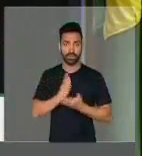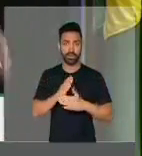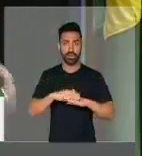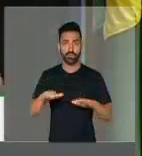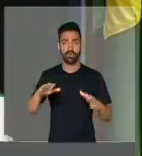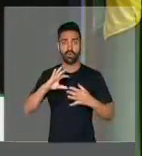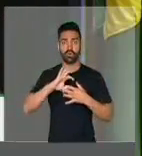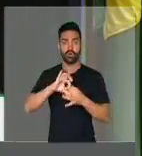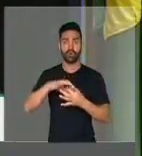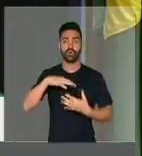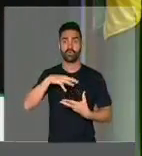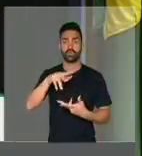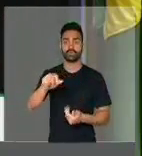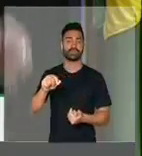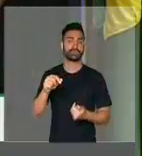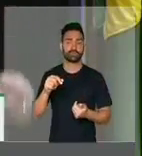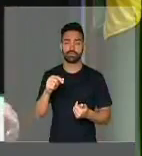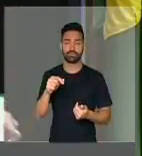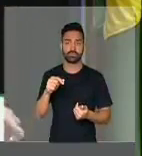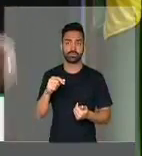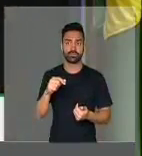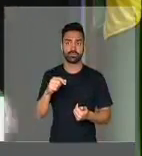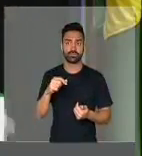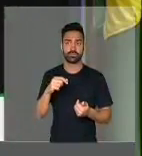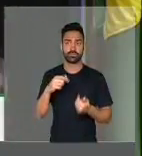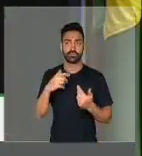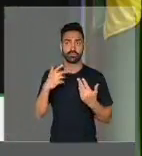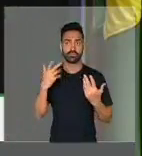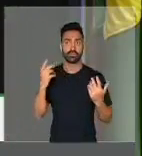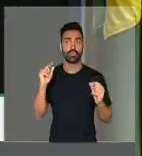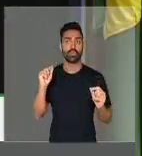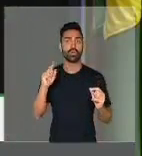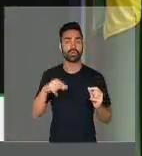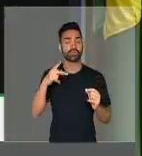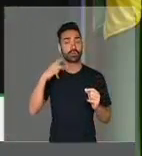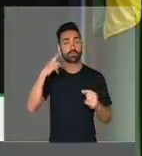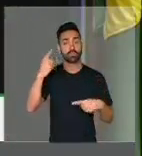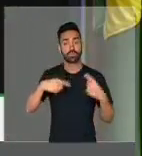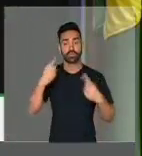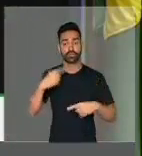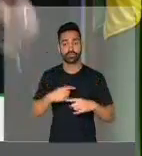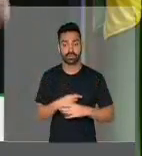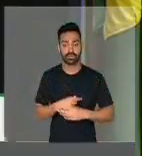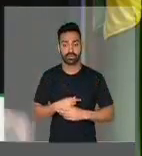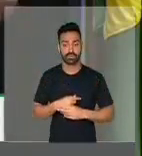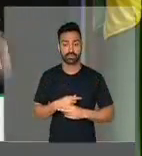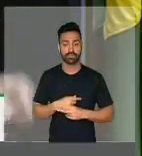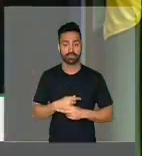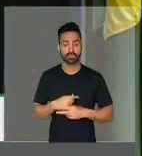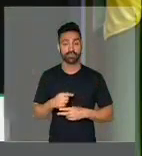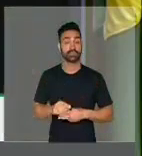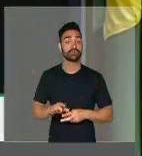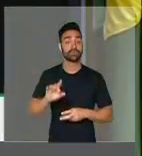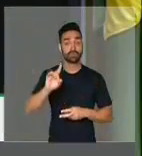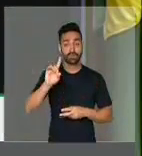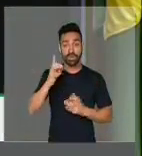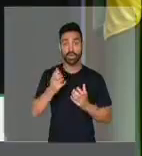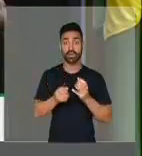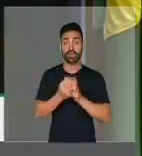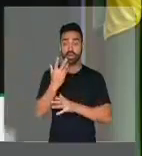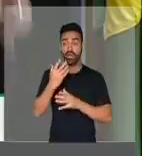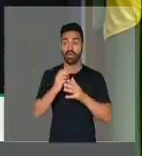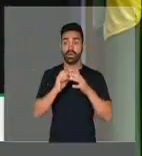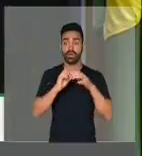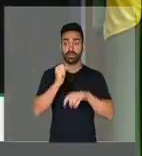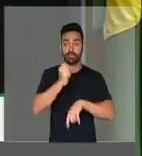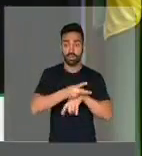É cada um por si, Deus por todos. E o que é que está no plano de fundo dessa política do governo Trump? É a ideia de criar emprego no seu país. É a